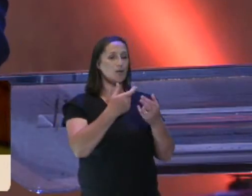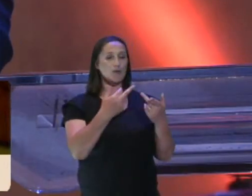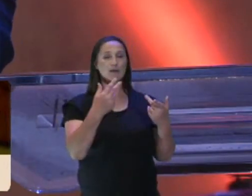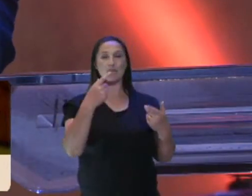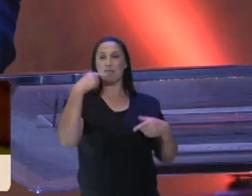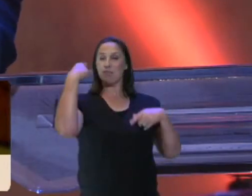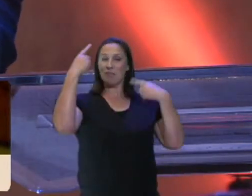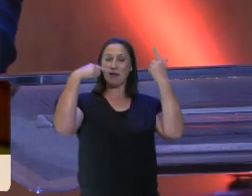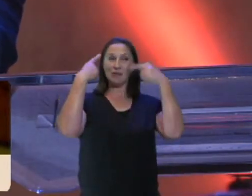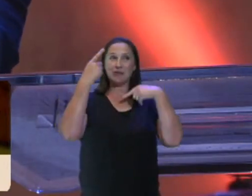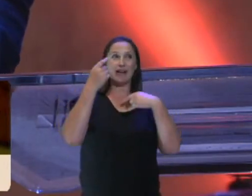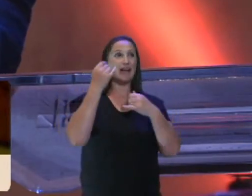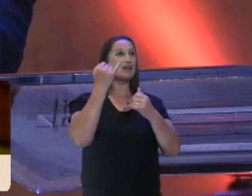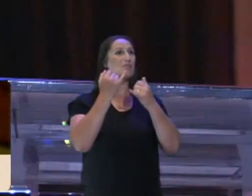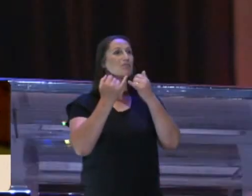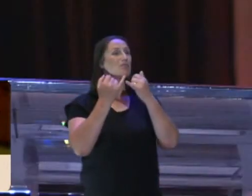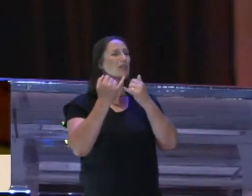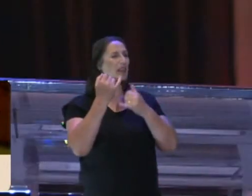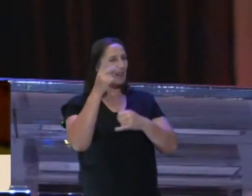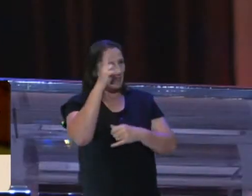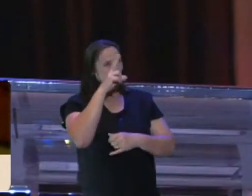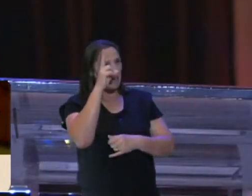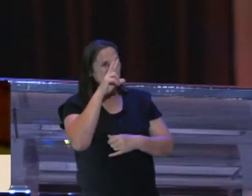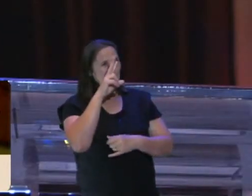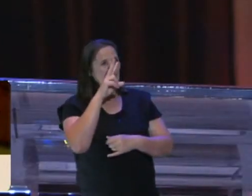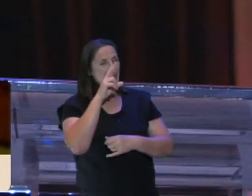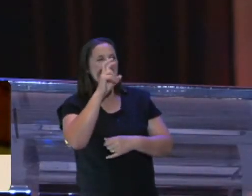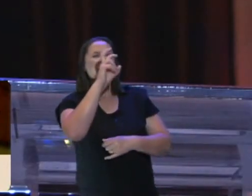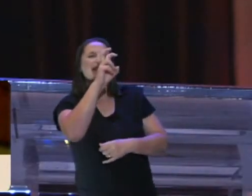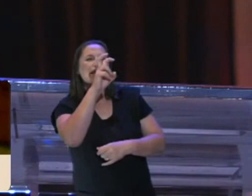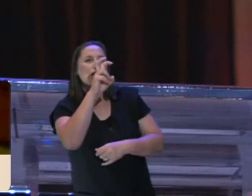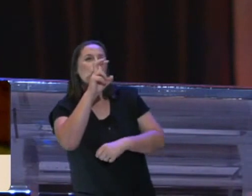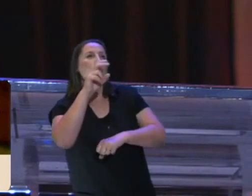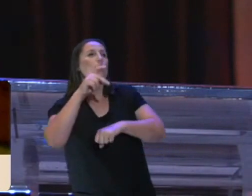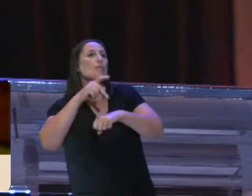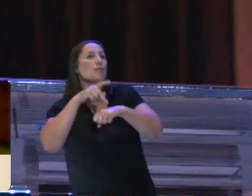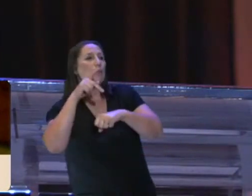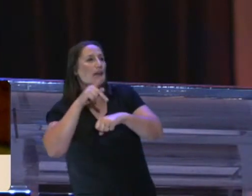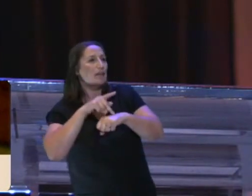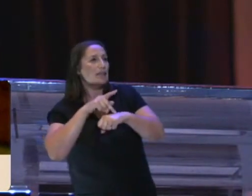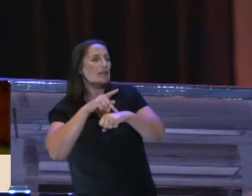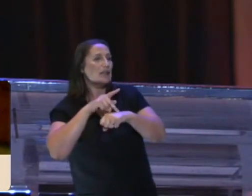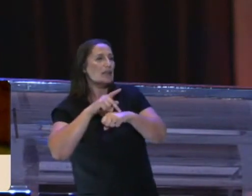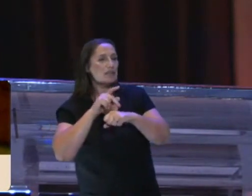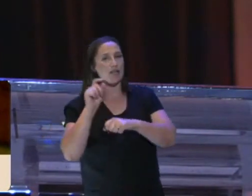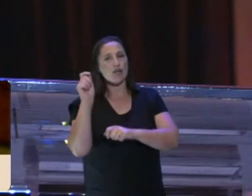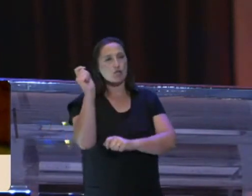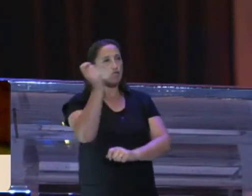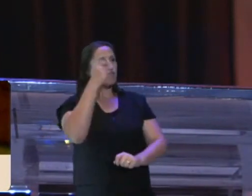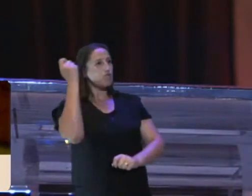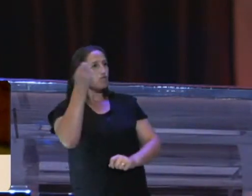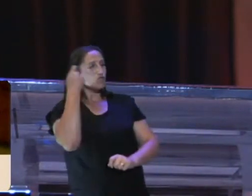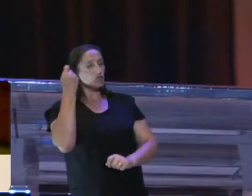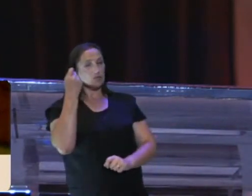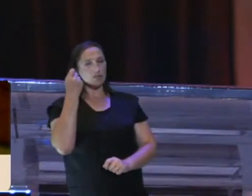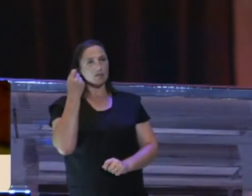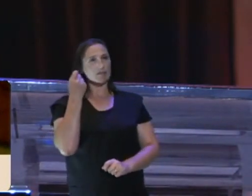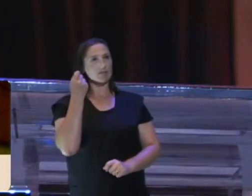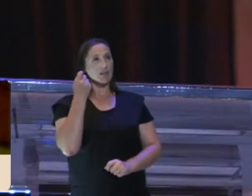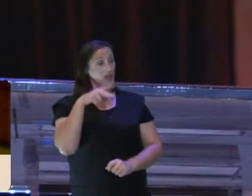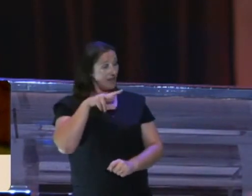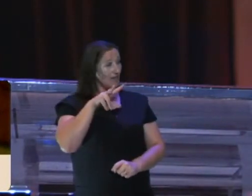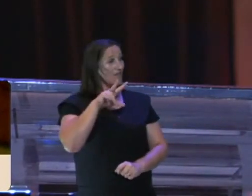pedrinhas, pega a tua funda, o teu estilingue, e vai, porque eu vou te abençoar.